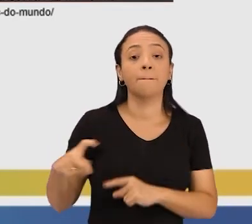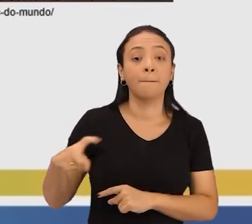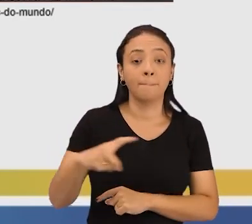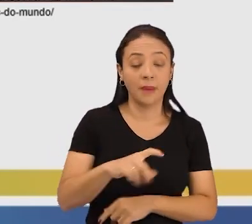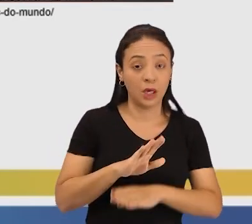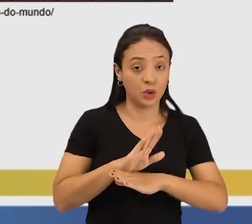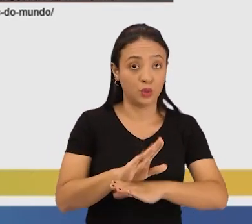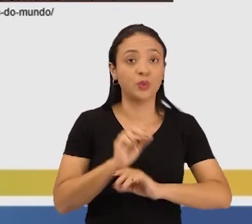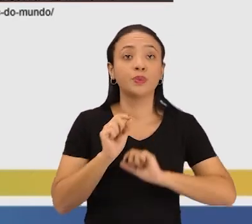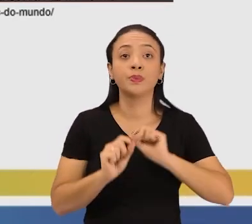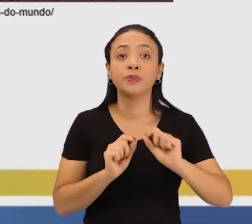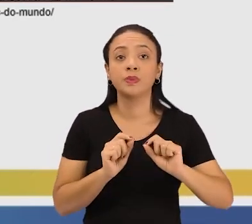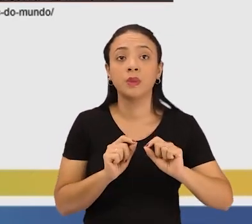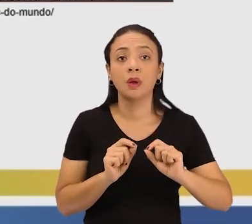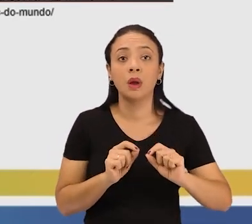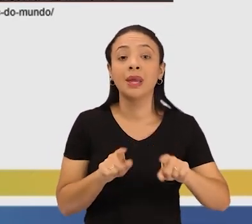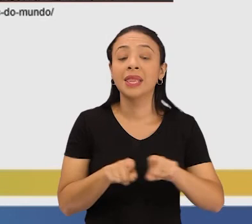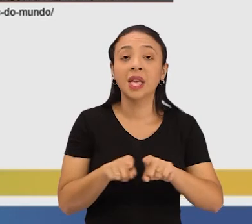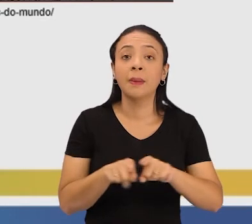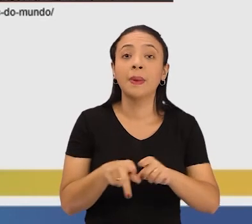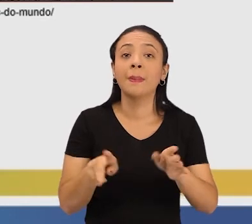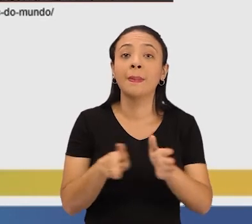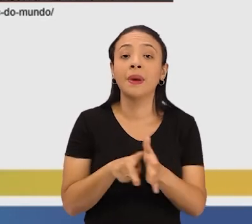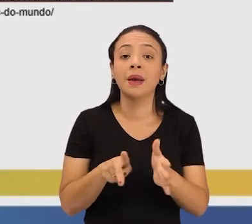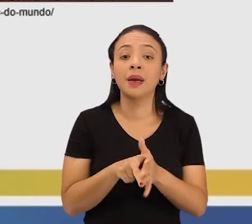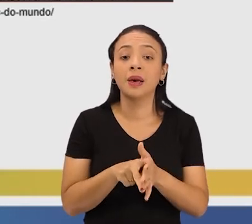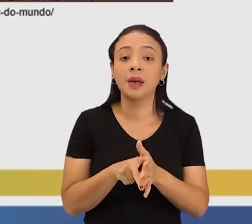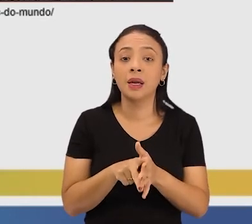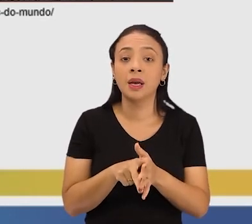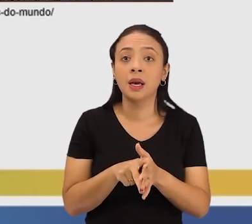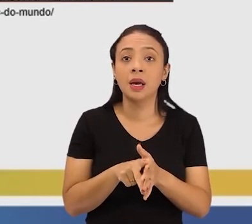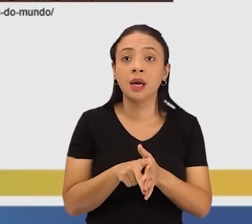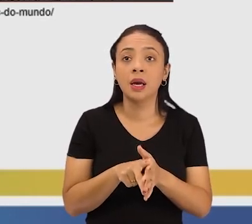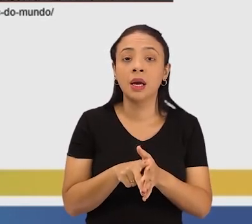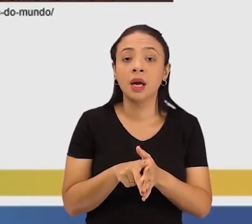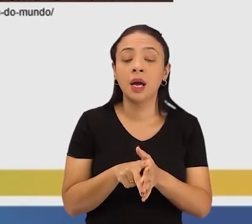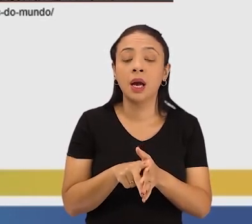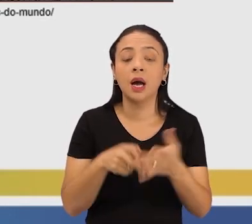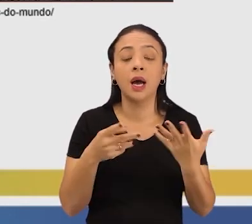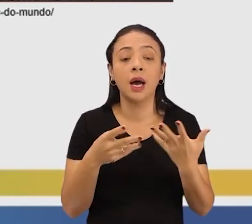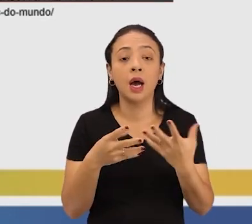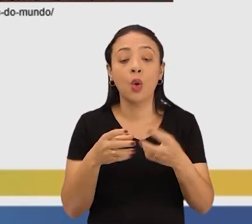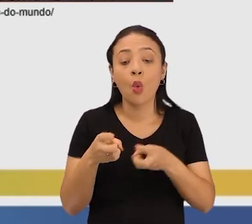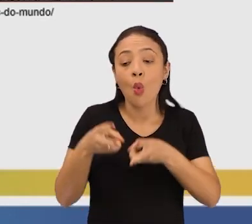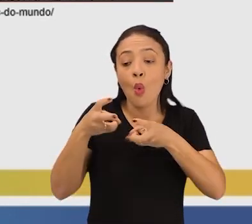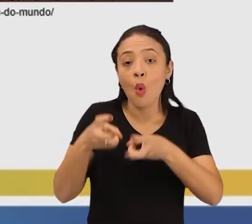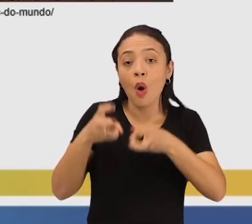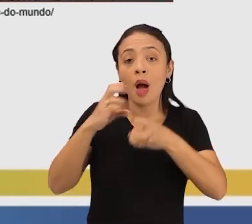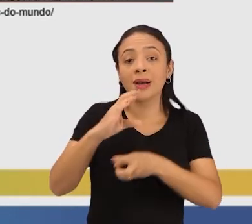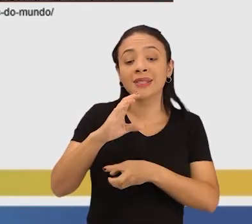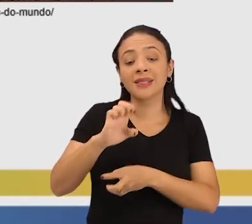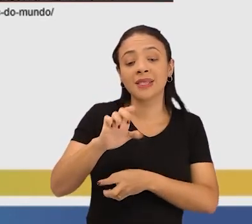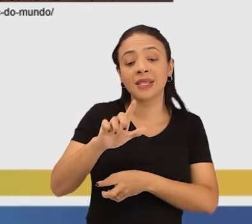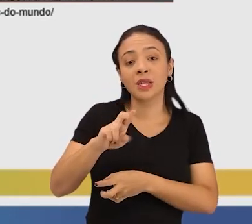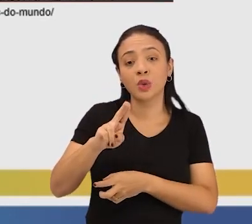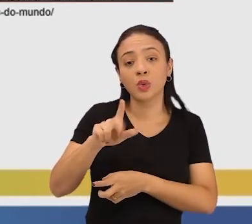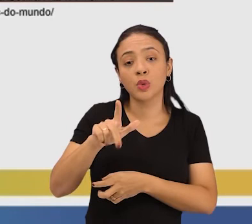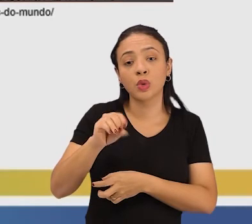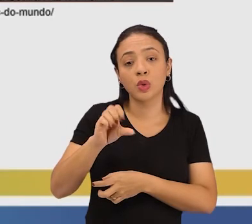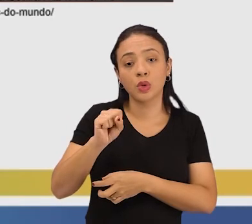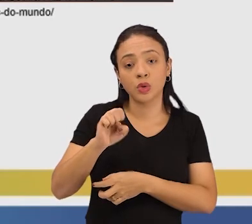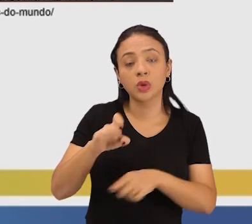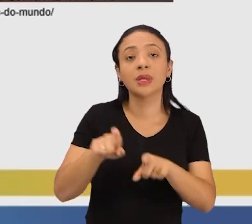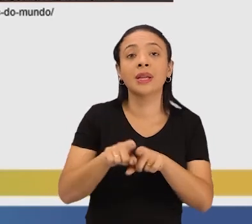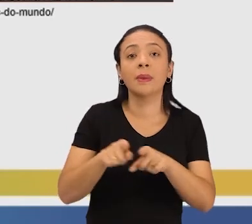podem fazer é participar da digestão de celulose nos herbívoros, ajuda também no controle